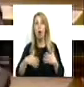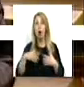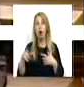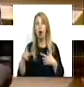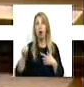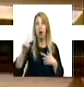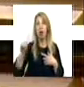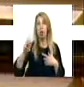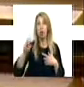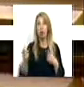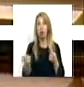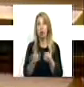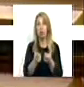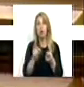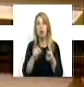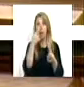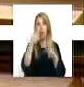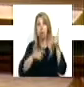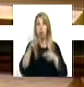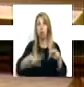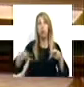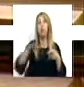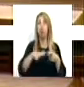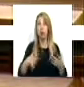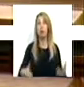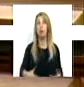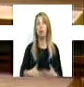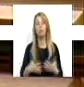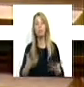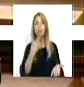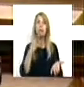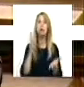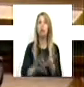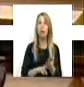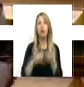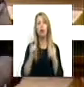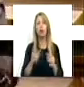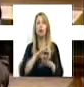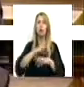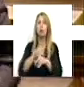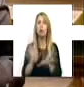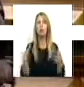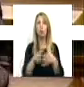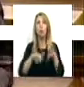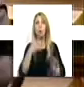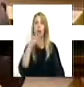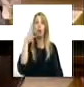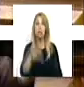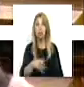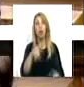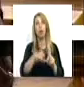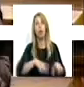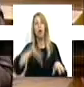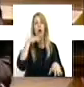localidade, aquela região e aquela população em concreto. Na verdade, já aqui outros grupos parlamentares o disseram, resíduos resultantes da